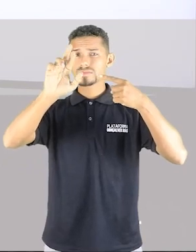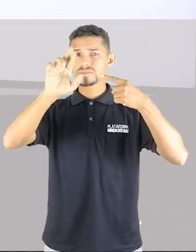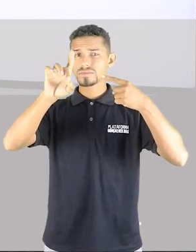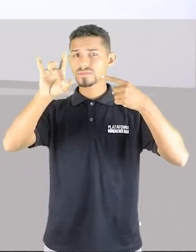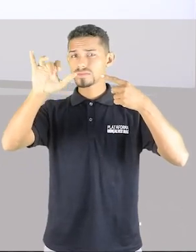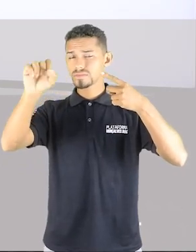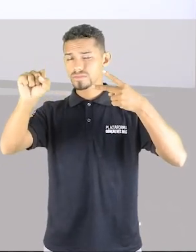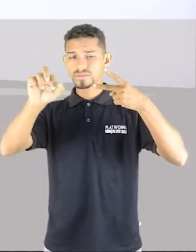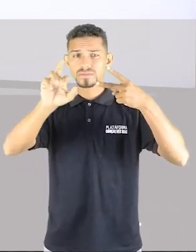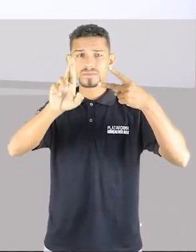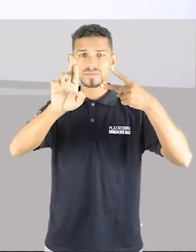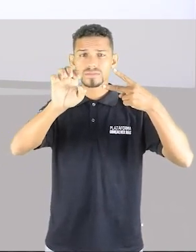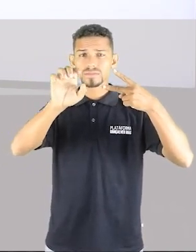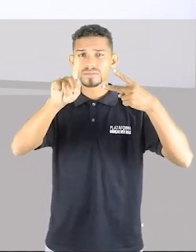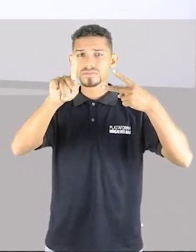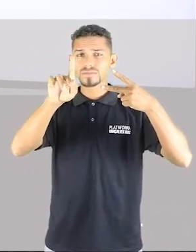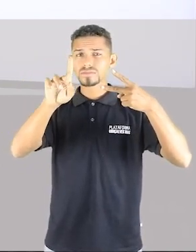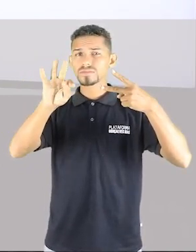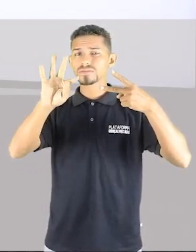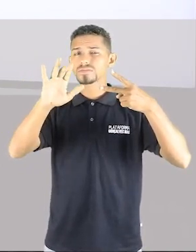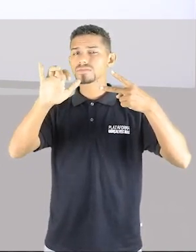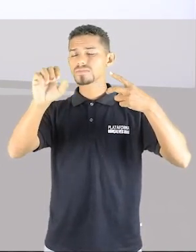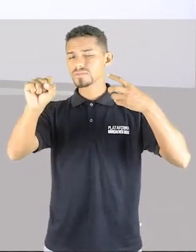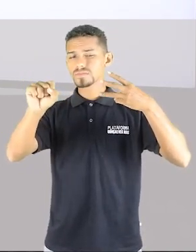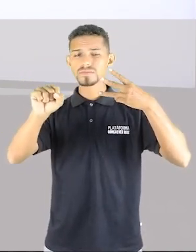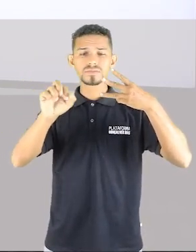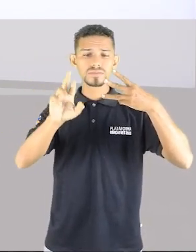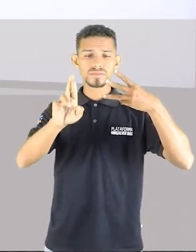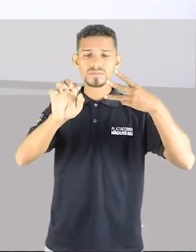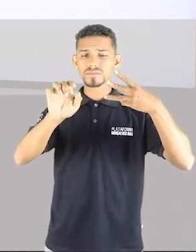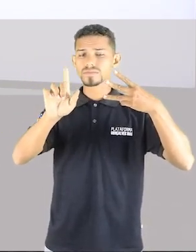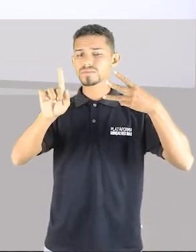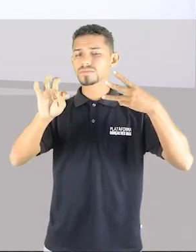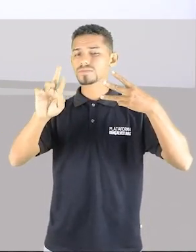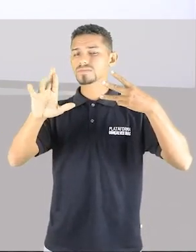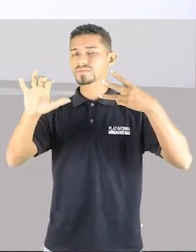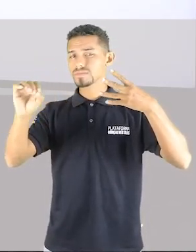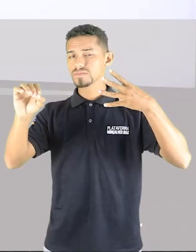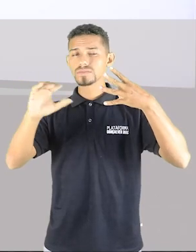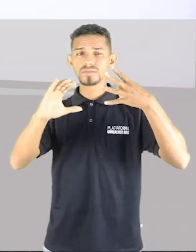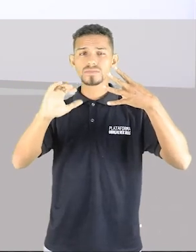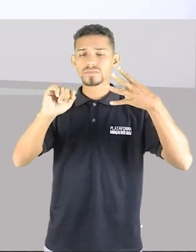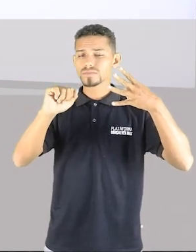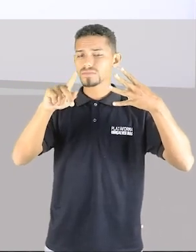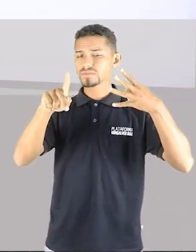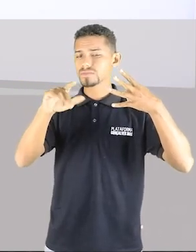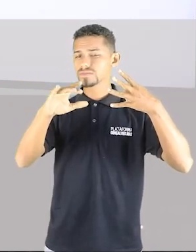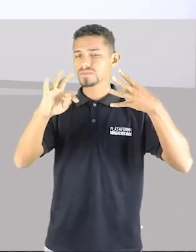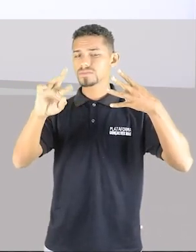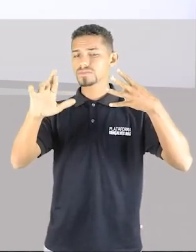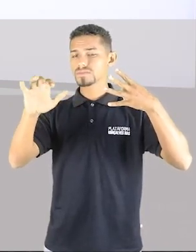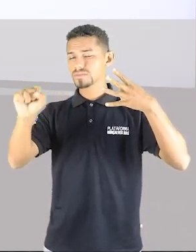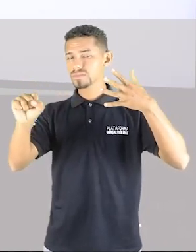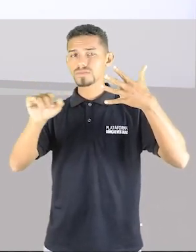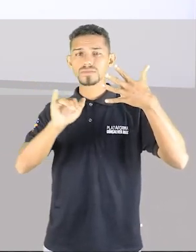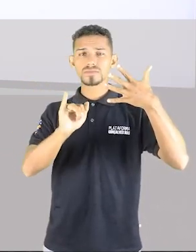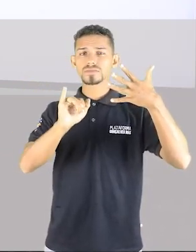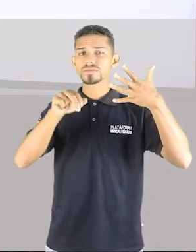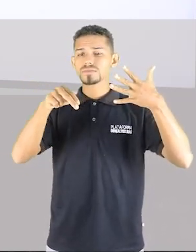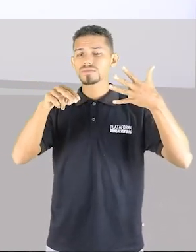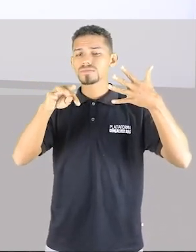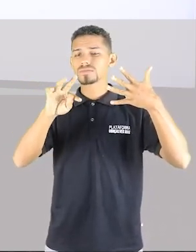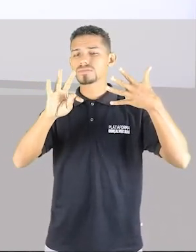receptores resistores capacitores interruptores feito por